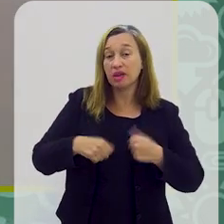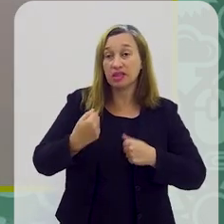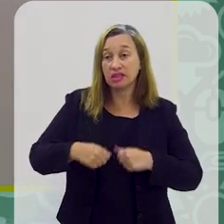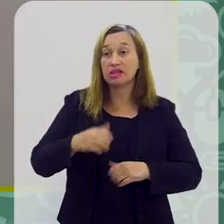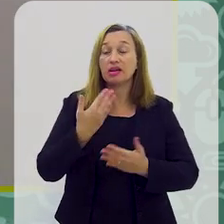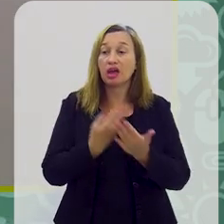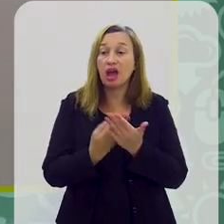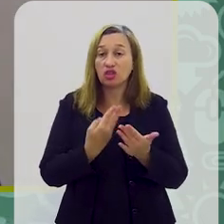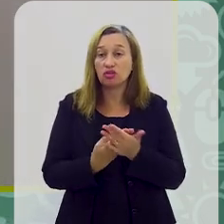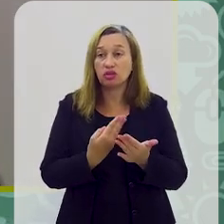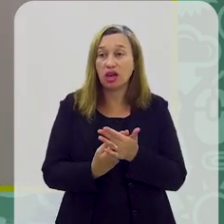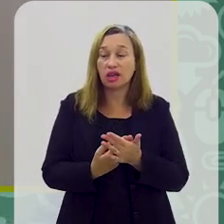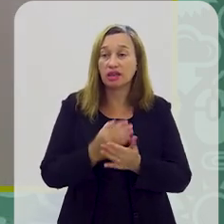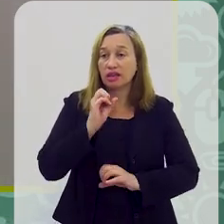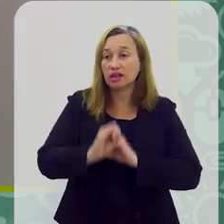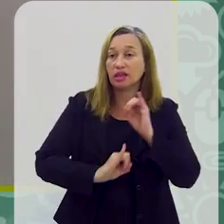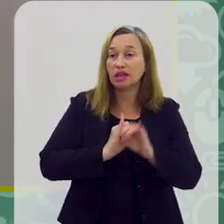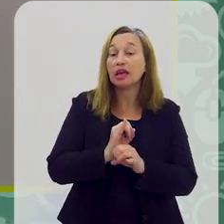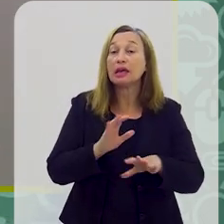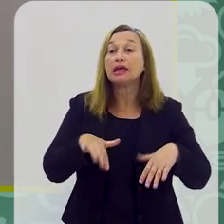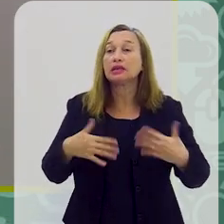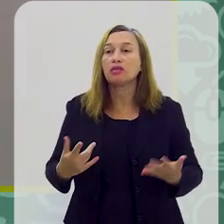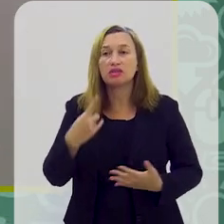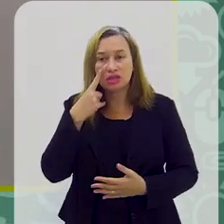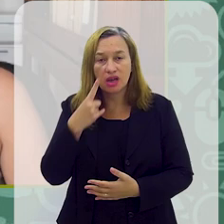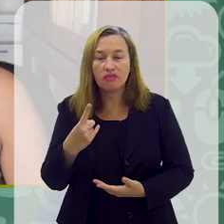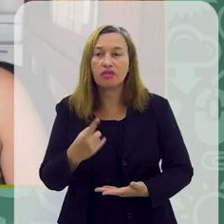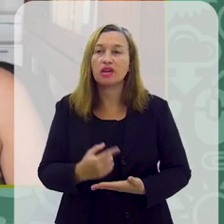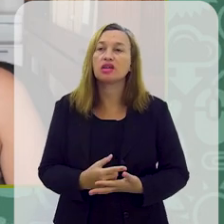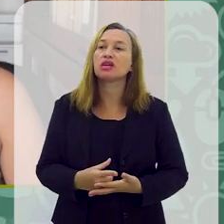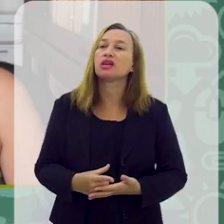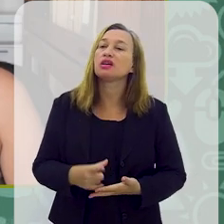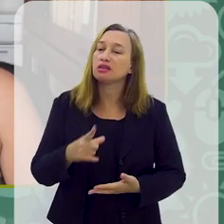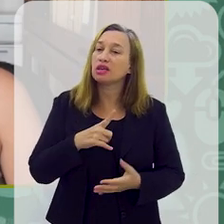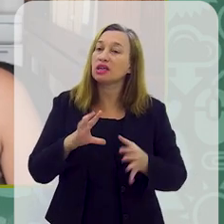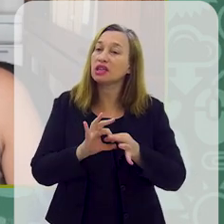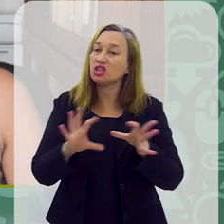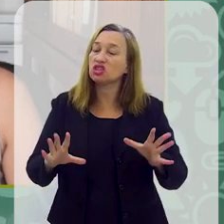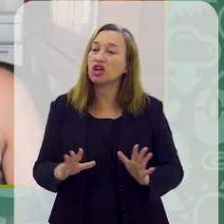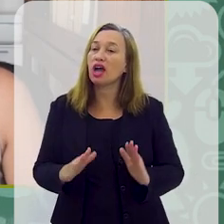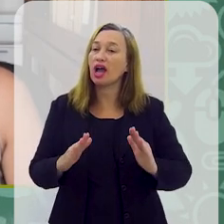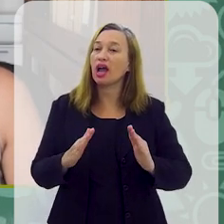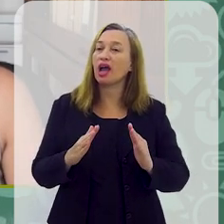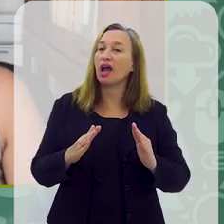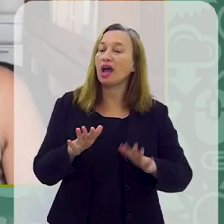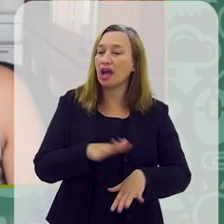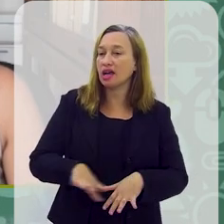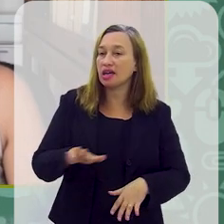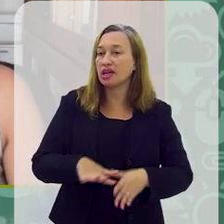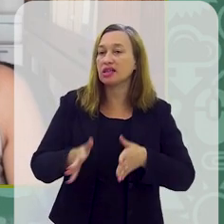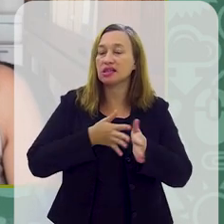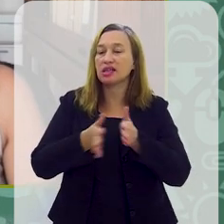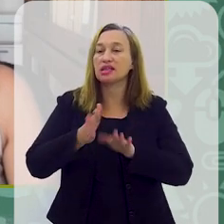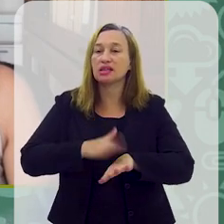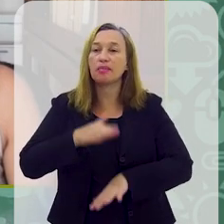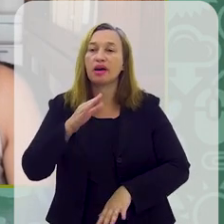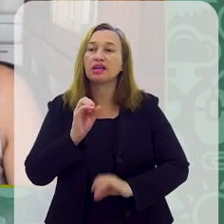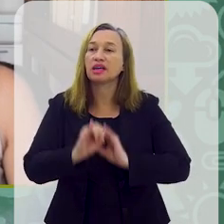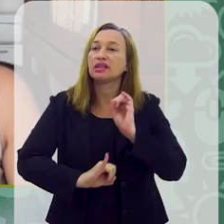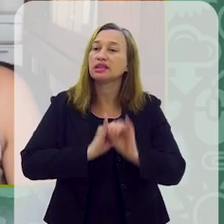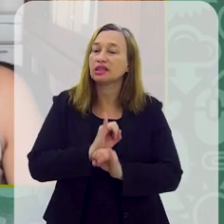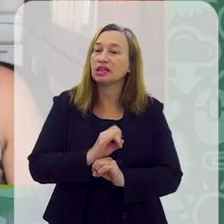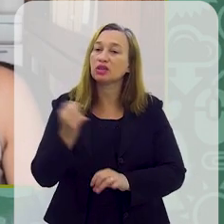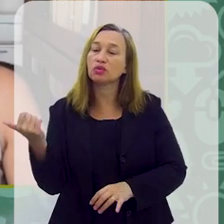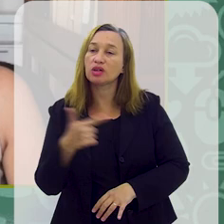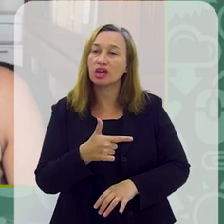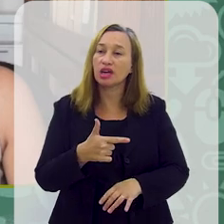5, 6 anos que tem que ter aula na internet. Então aí você já tem que deixar a criança com maior acesso à